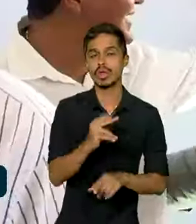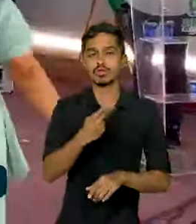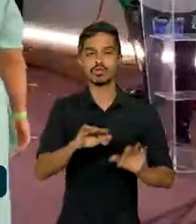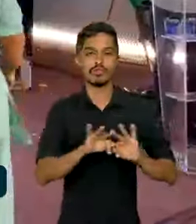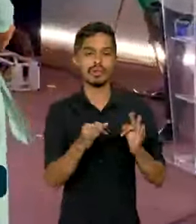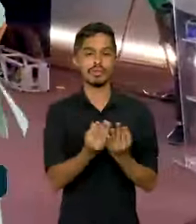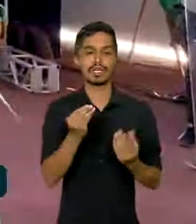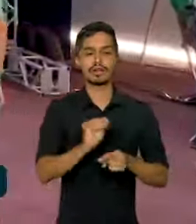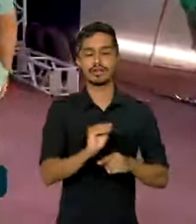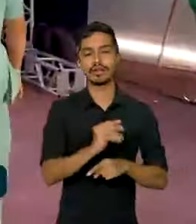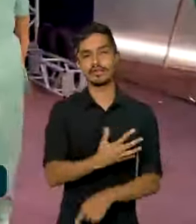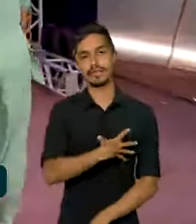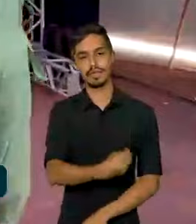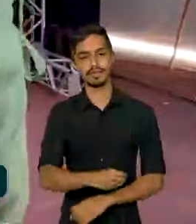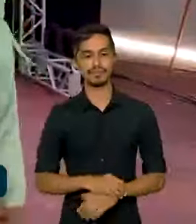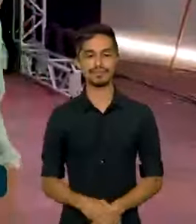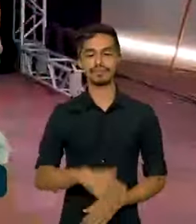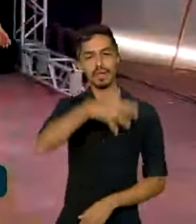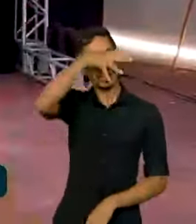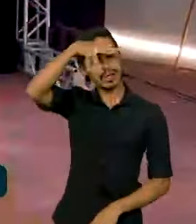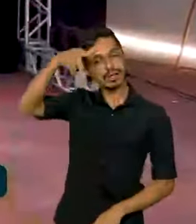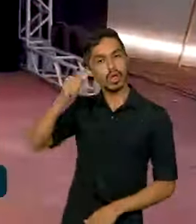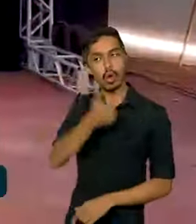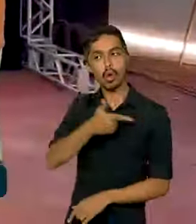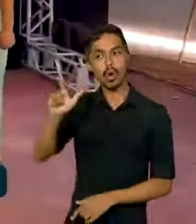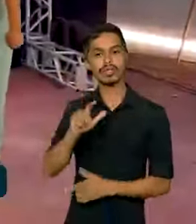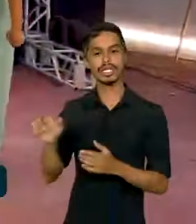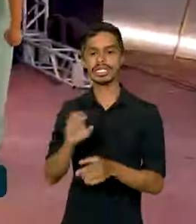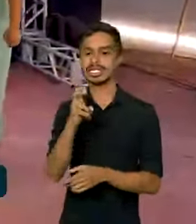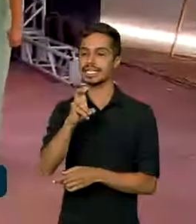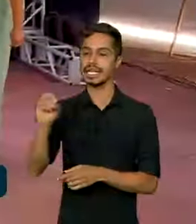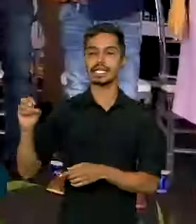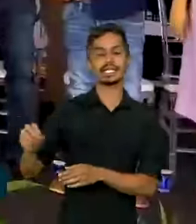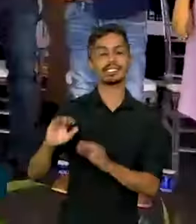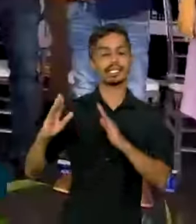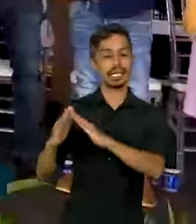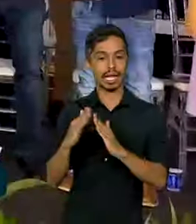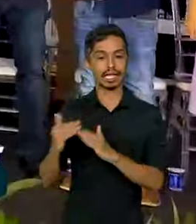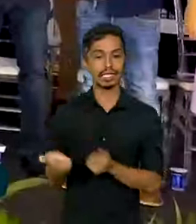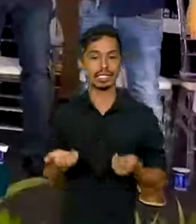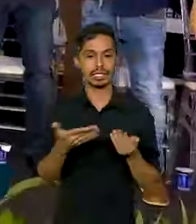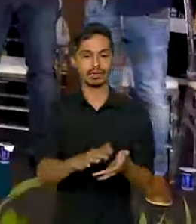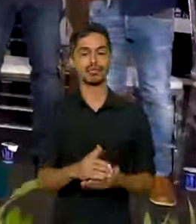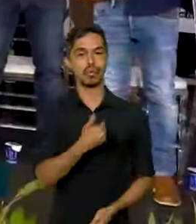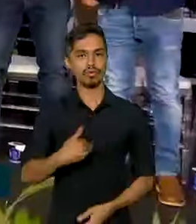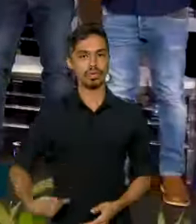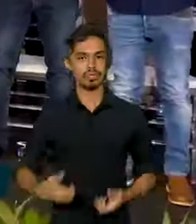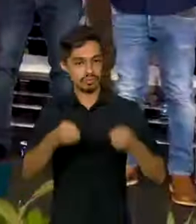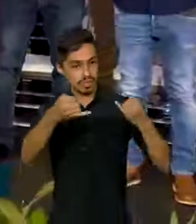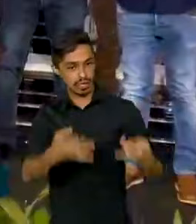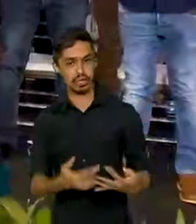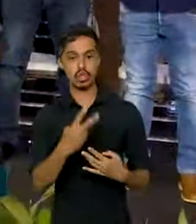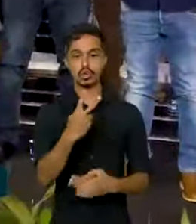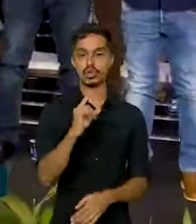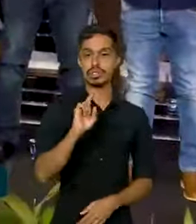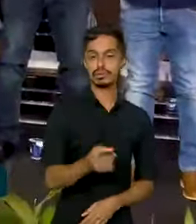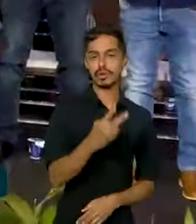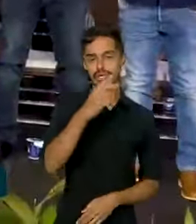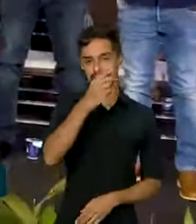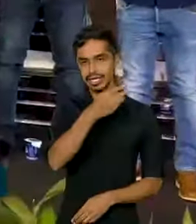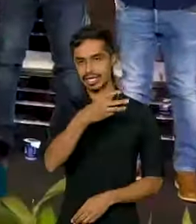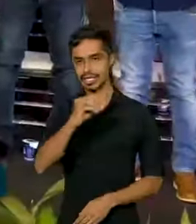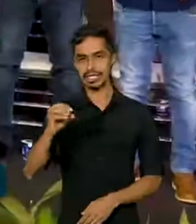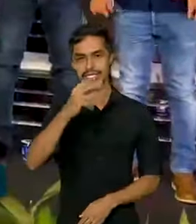sua família. E em Mato Grosso, outras 500 casas do programa foram entregues. Segundo o governo, mais de 2.300 pessoas